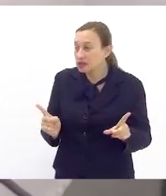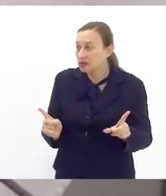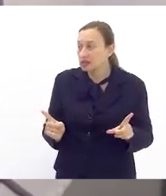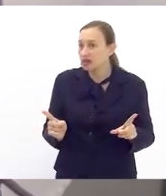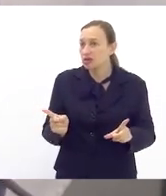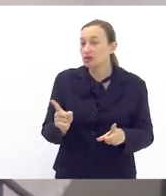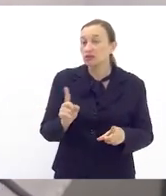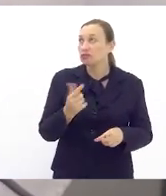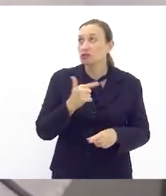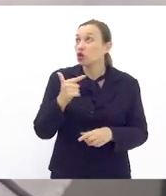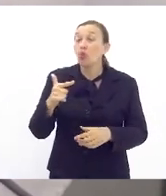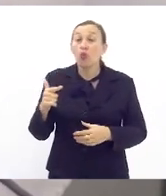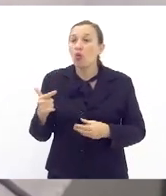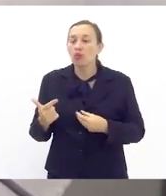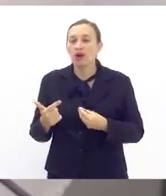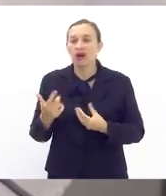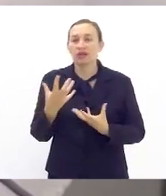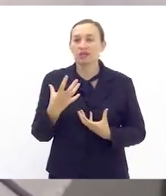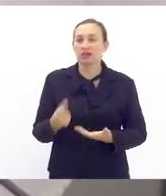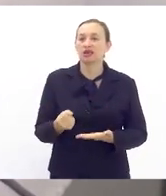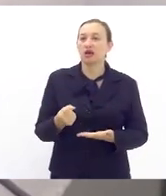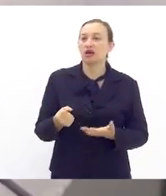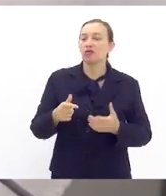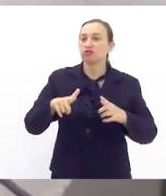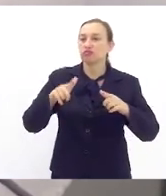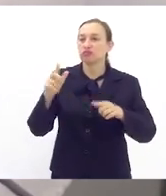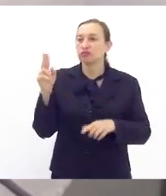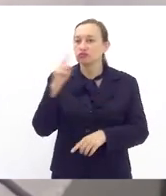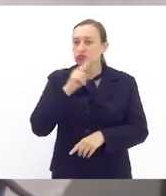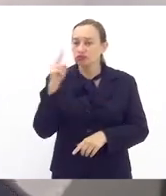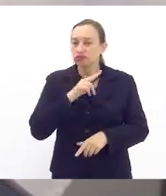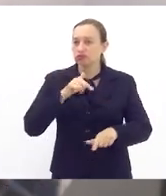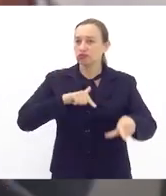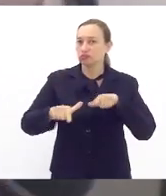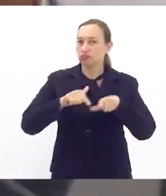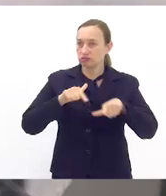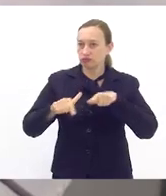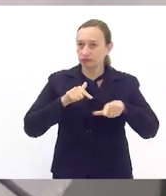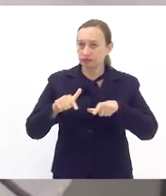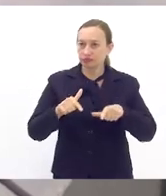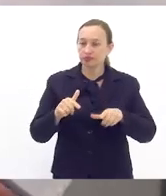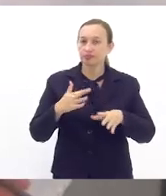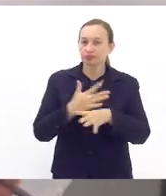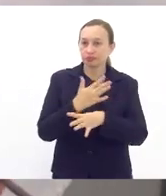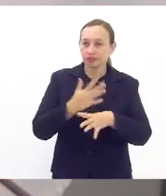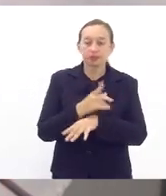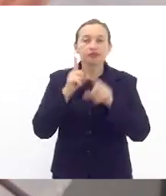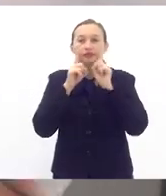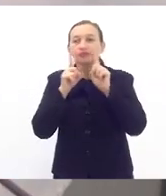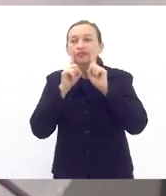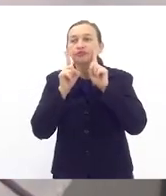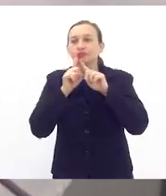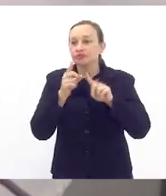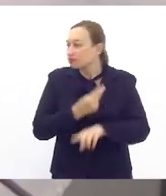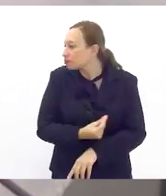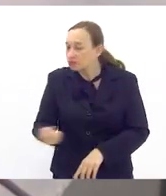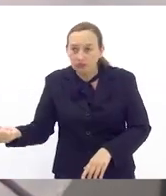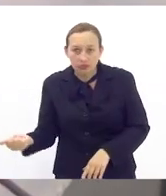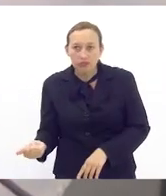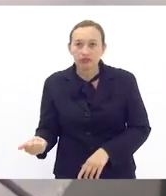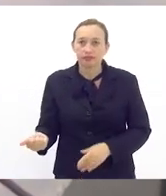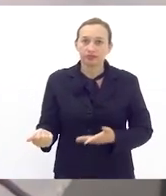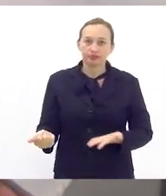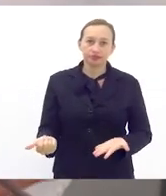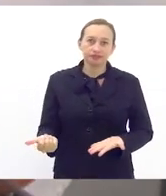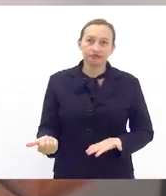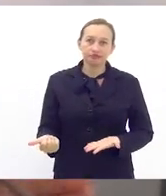inadmissível nosso serviço de urgência que era estabelecido na cidade de Maricá saiu de Maricá